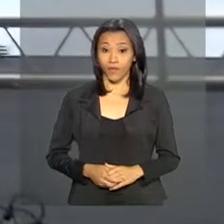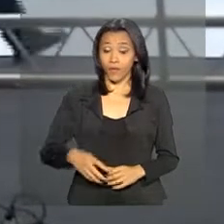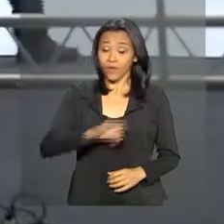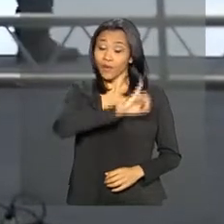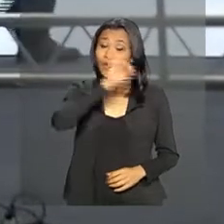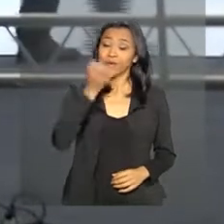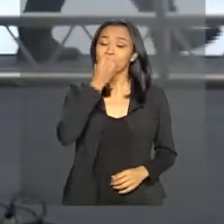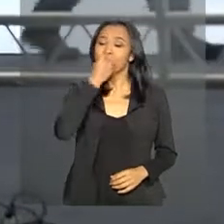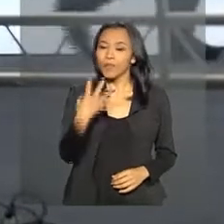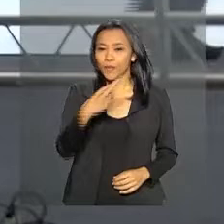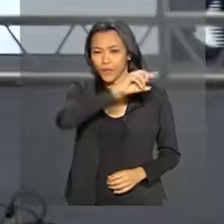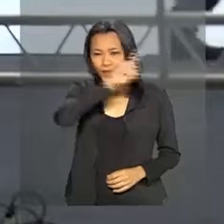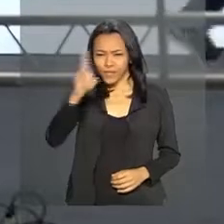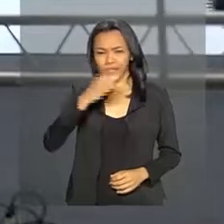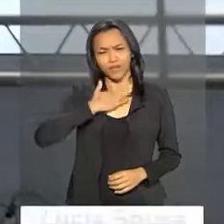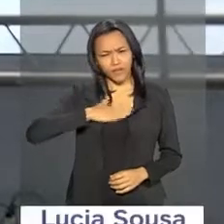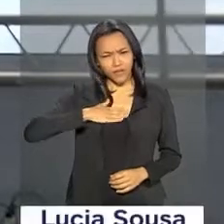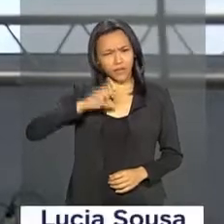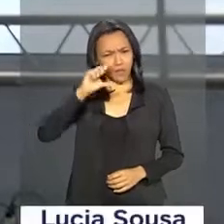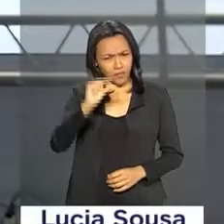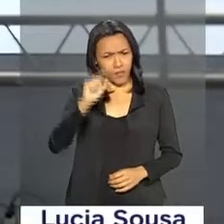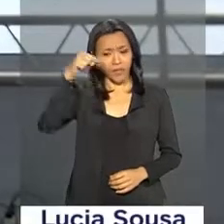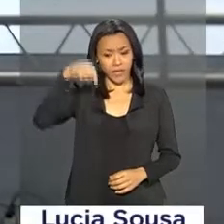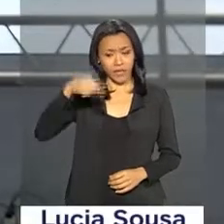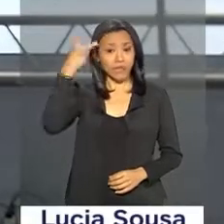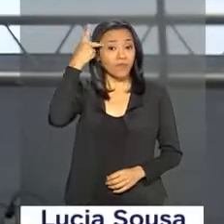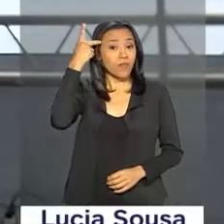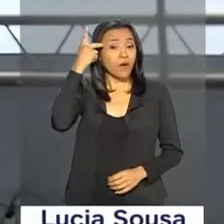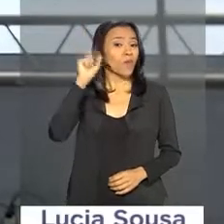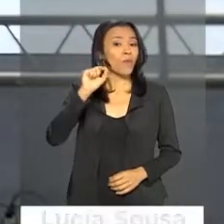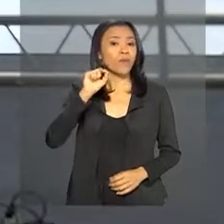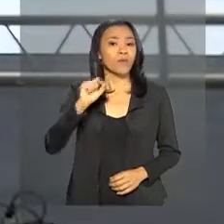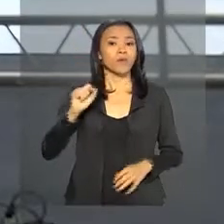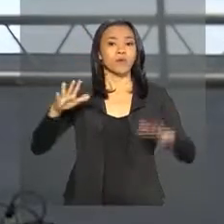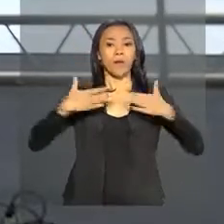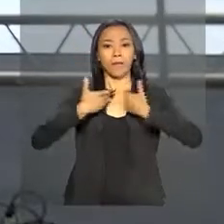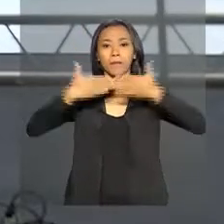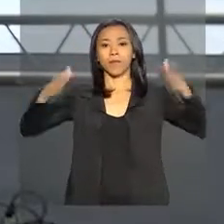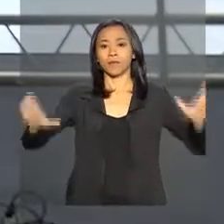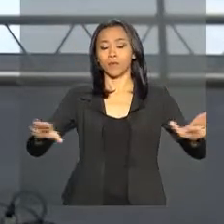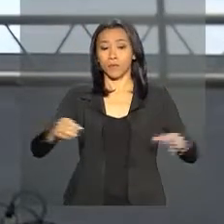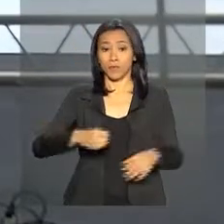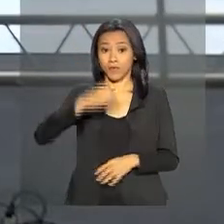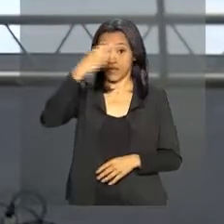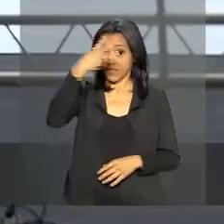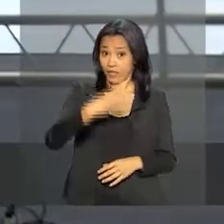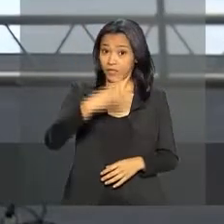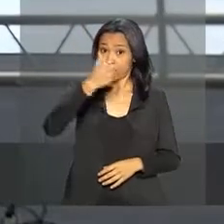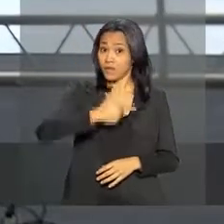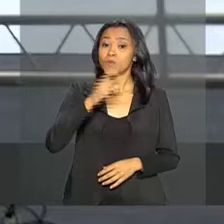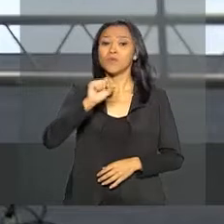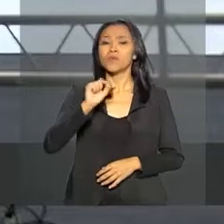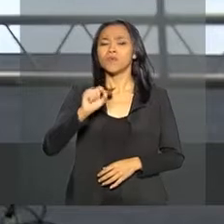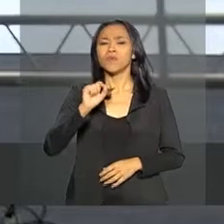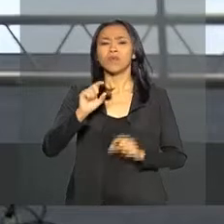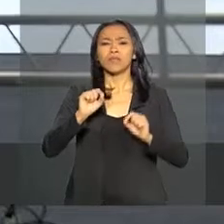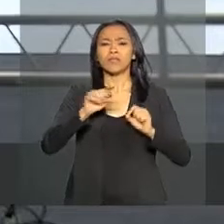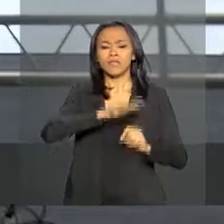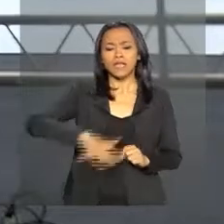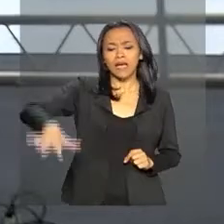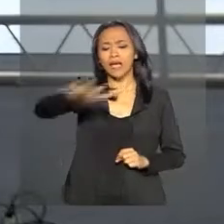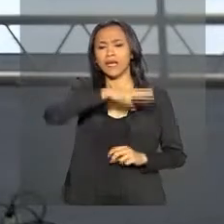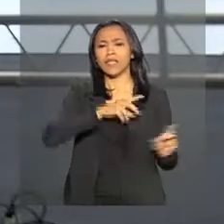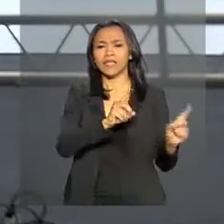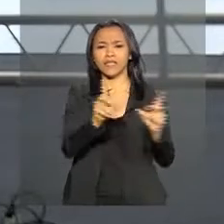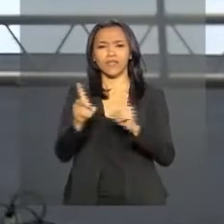Olá, bom dia. Começa daqui a pouco aqui em São Paulo a cerimônia de abertura da 30ª edição do Salão Internacional do